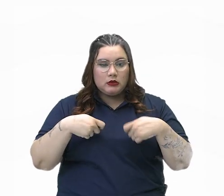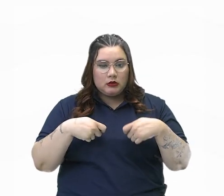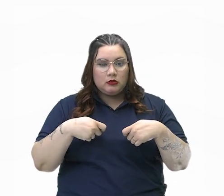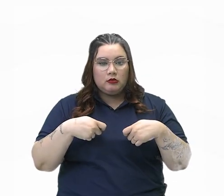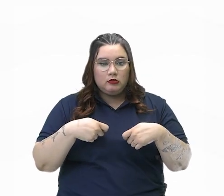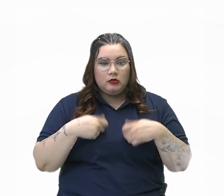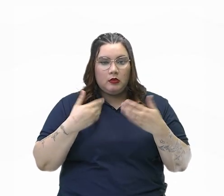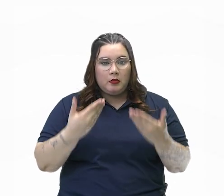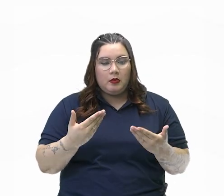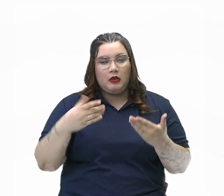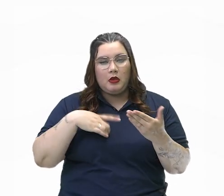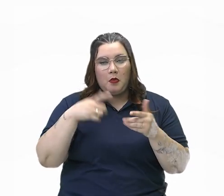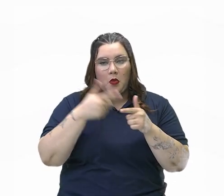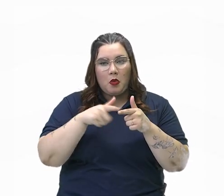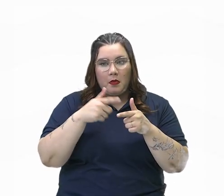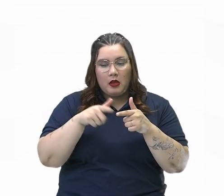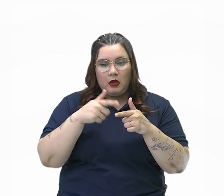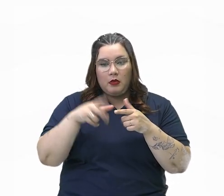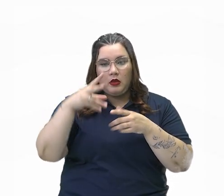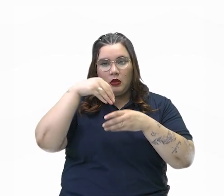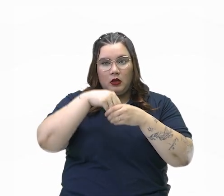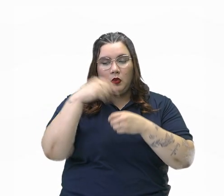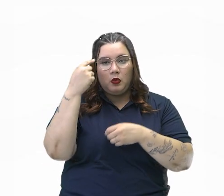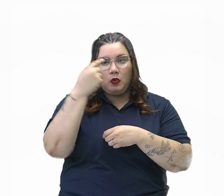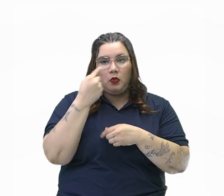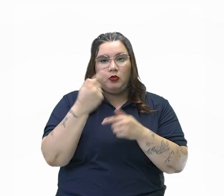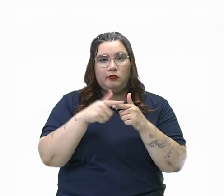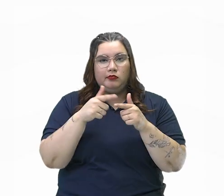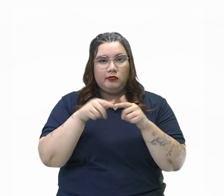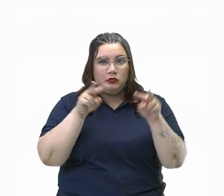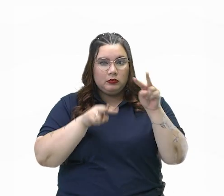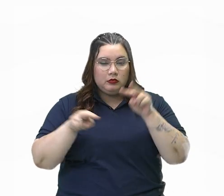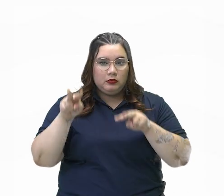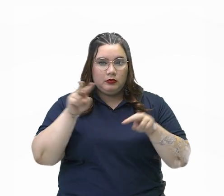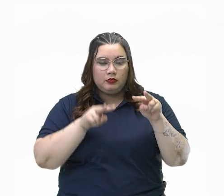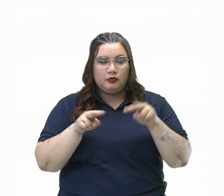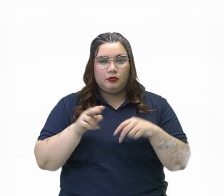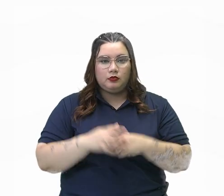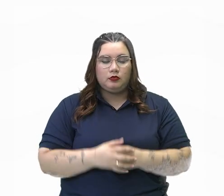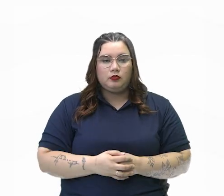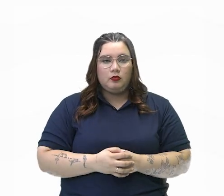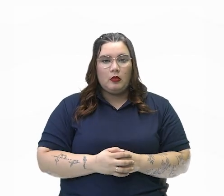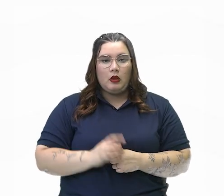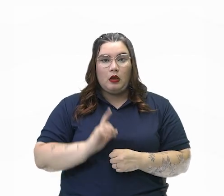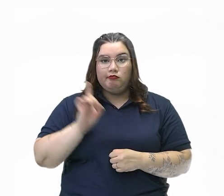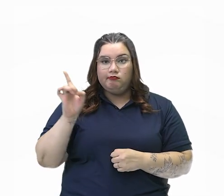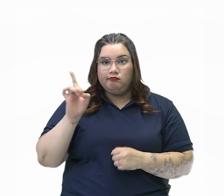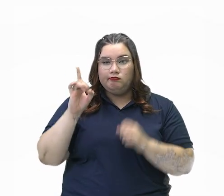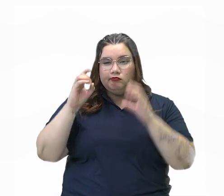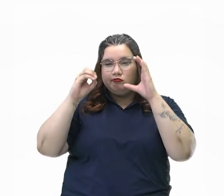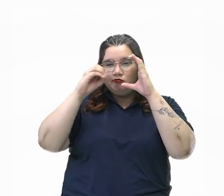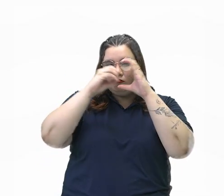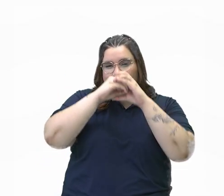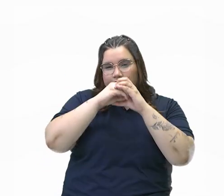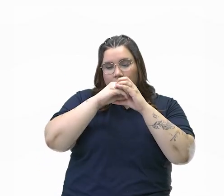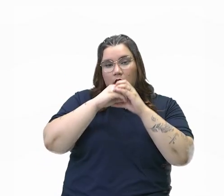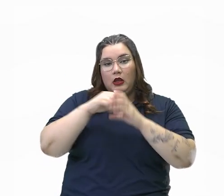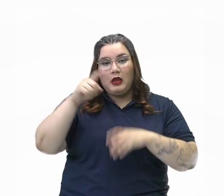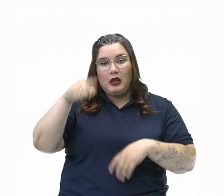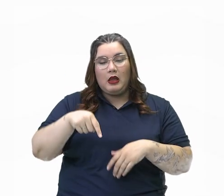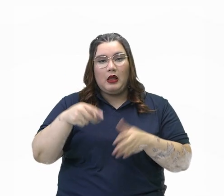qual acarreta lesões no nervo óptico, prejudicando a visão. O glaucoma é considerado